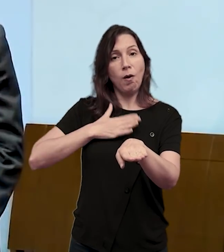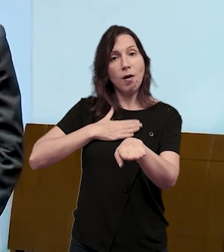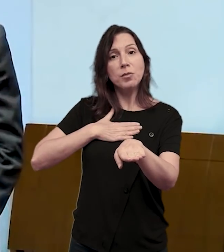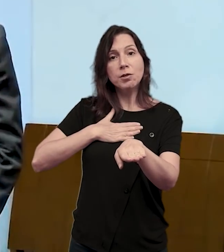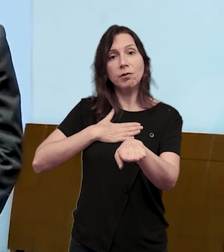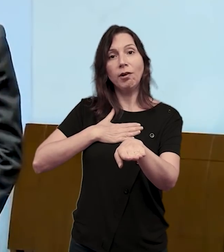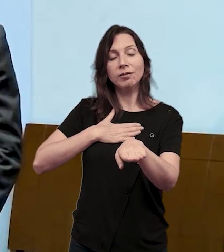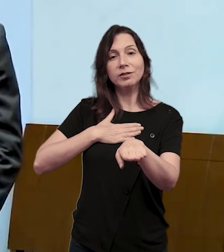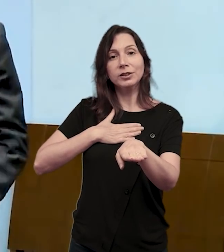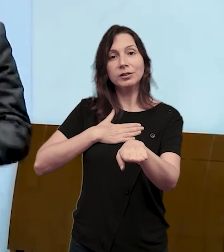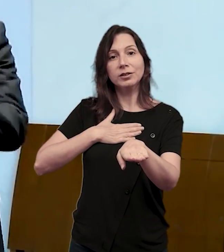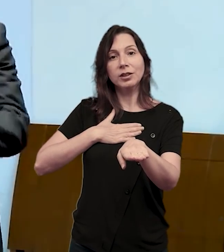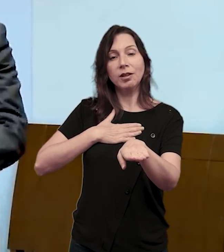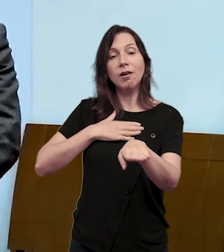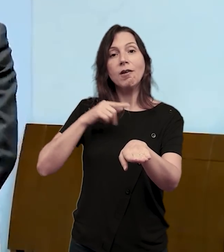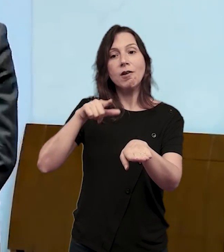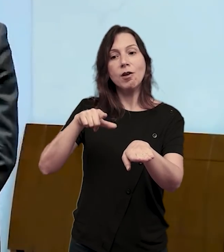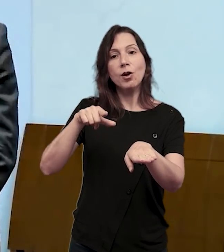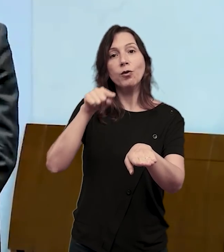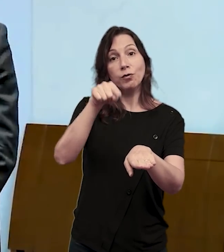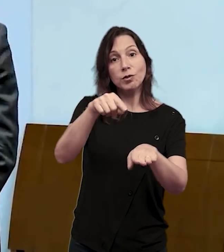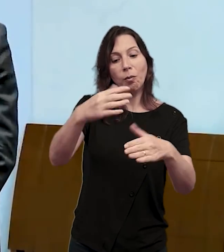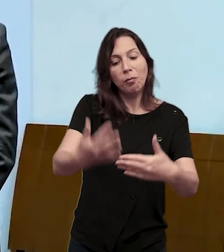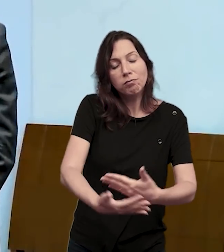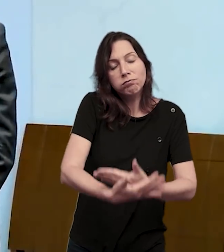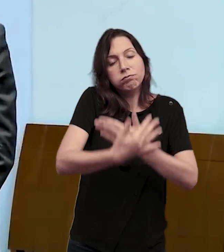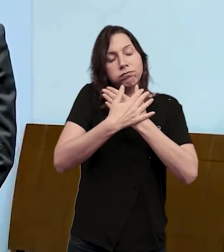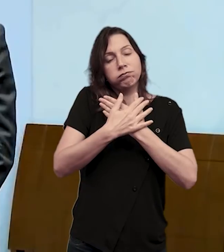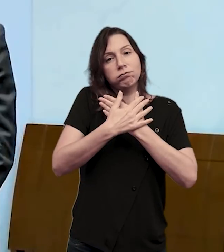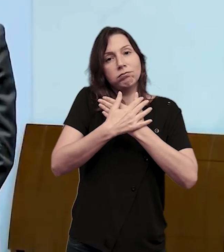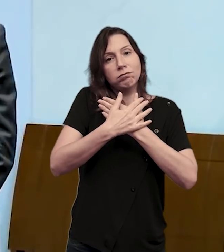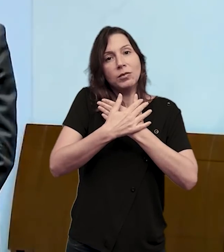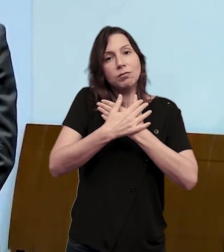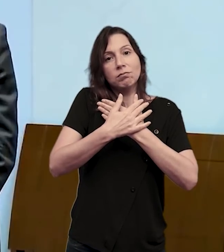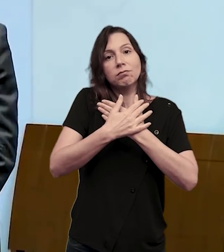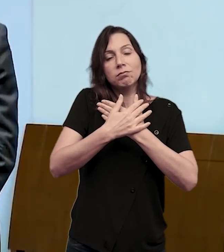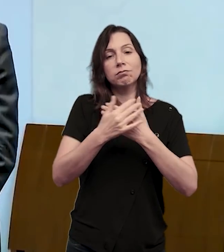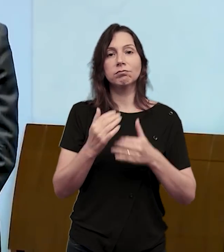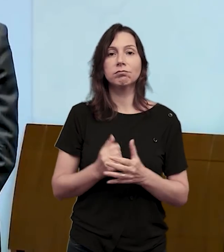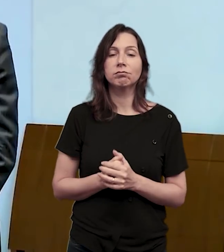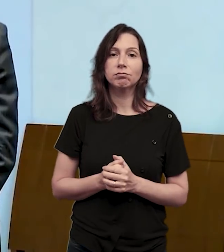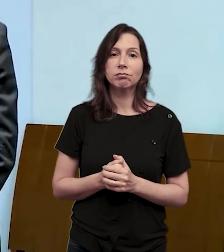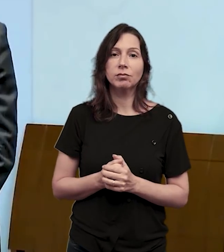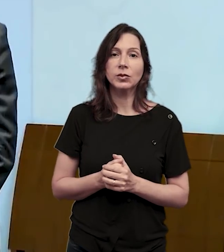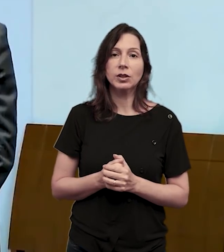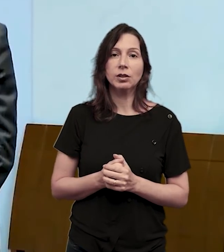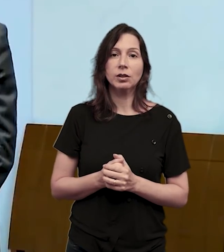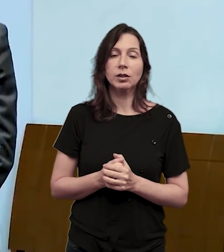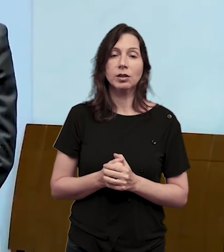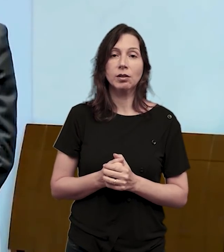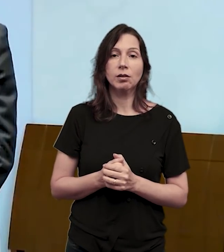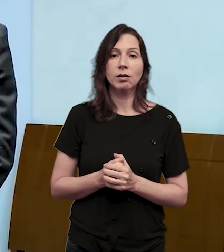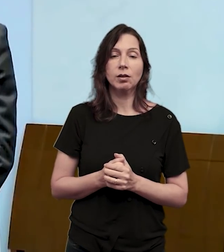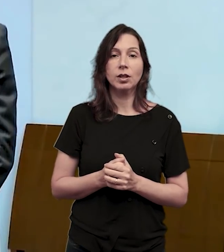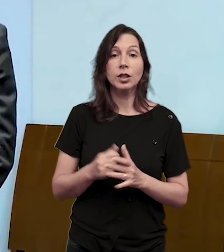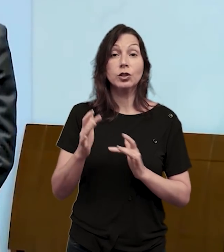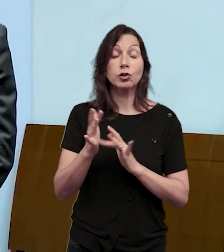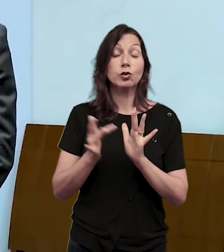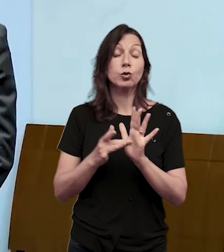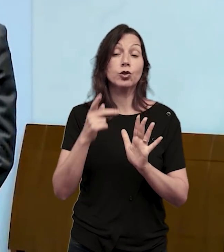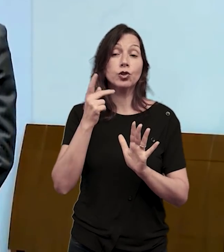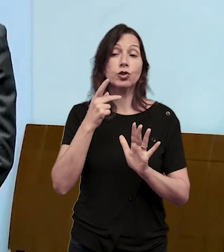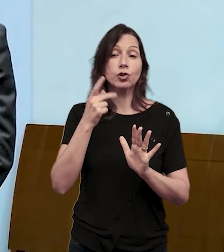minha. Eu peguei você no colo. Eu que estou levando você. Eu que estou levando você.